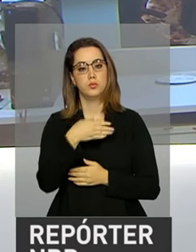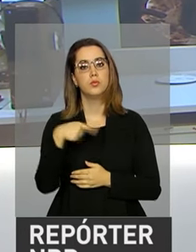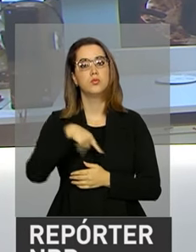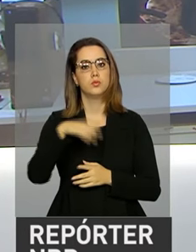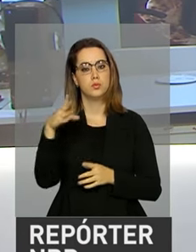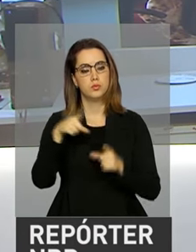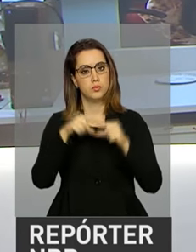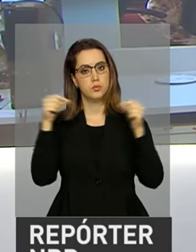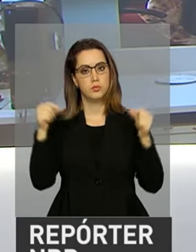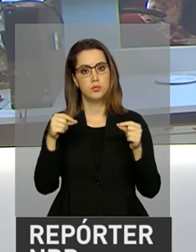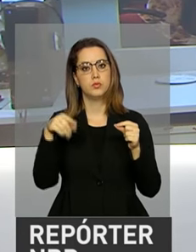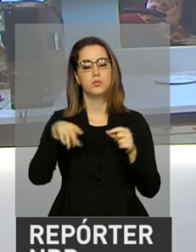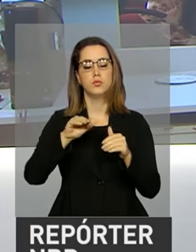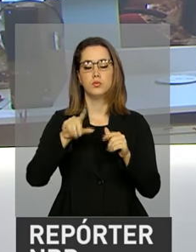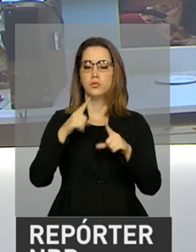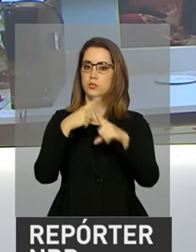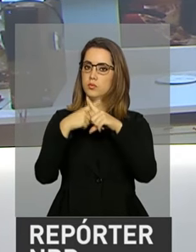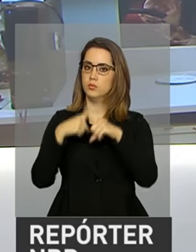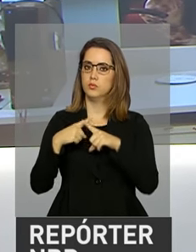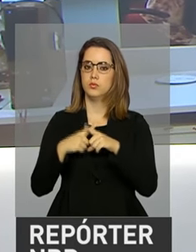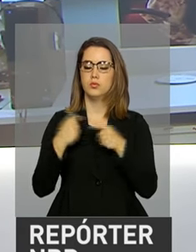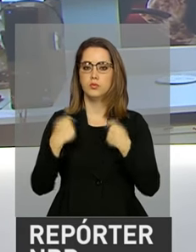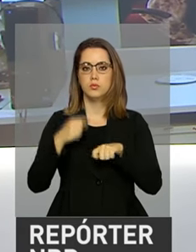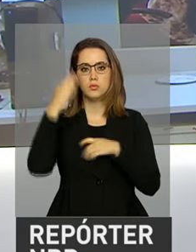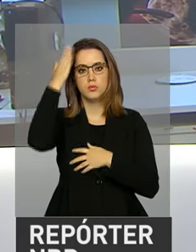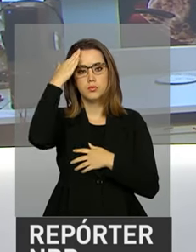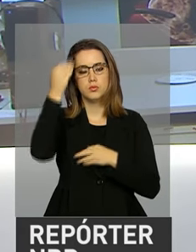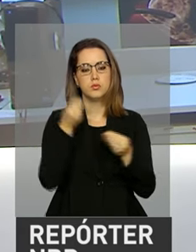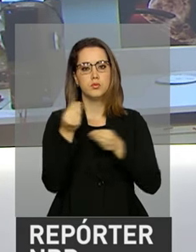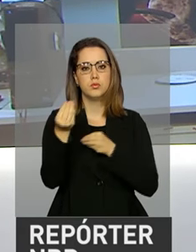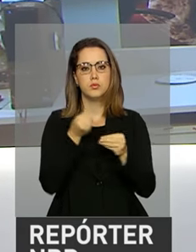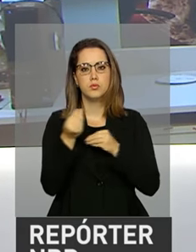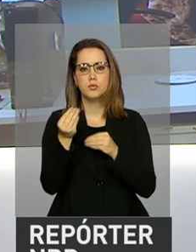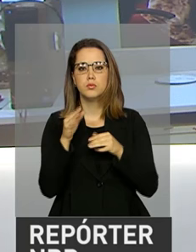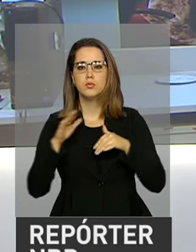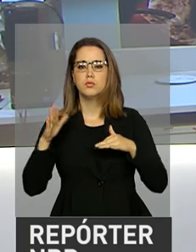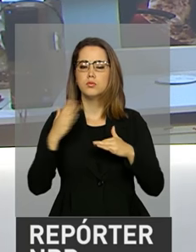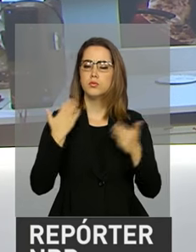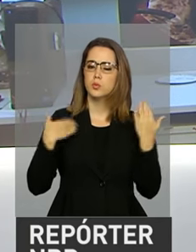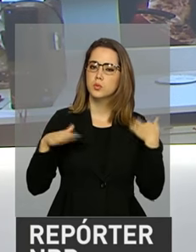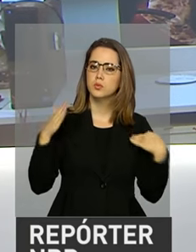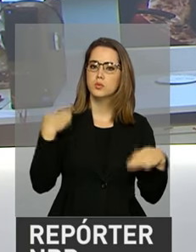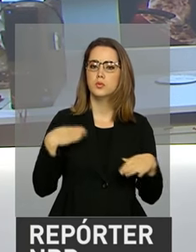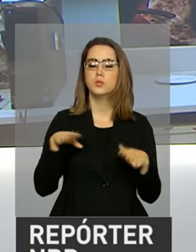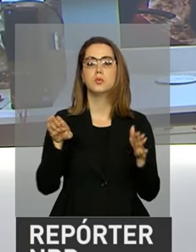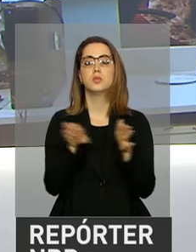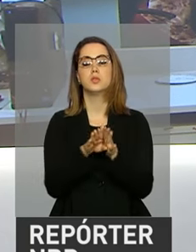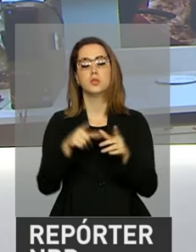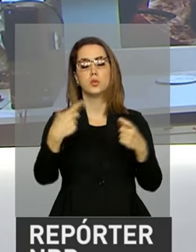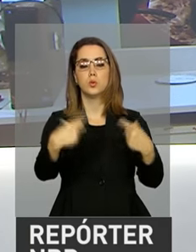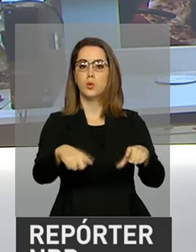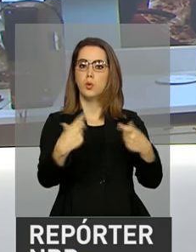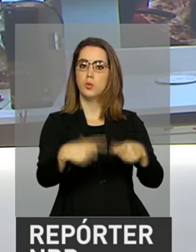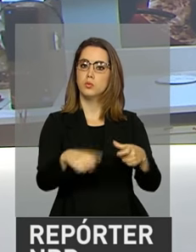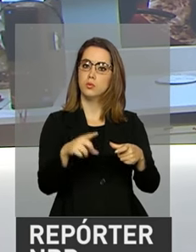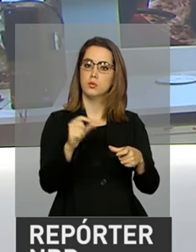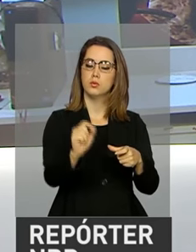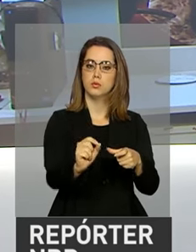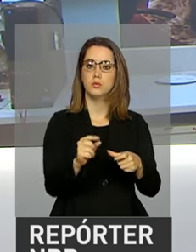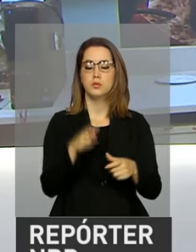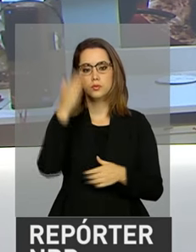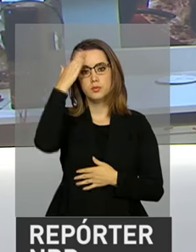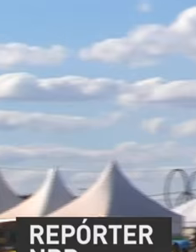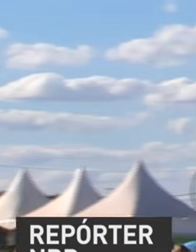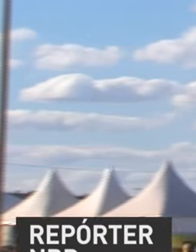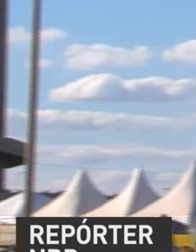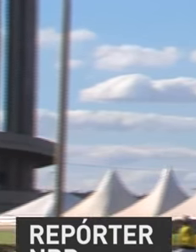Federal para esses jogos e precisa de orientação sobre os roteiros da cidade pode contar com centros de atendimento ao